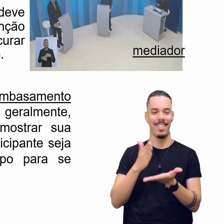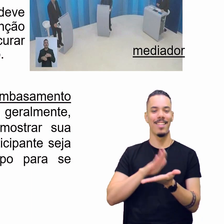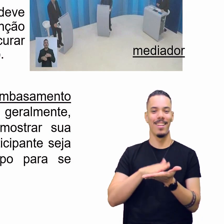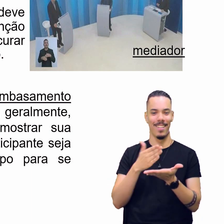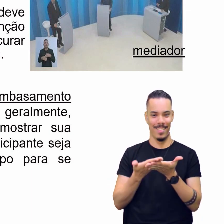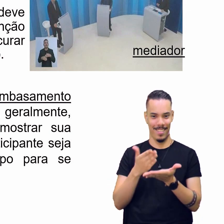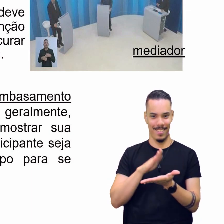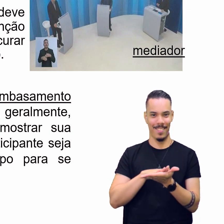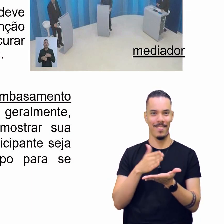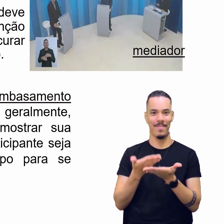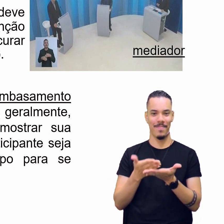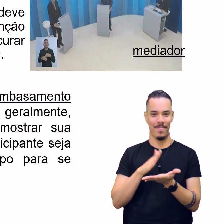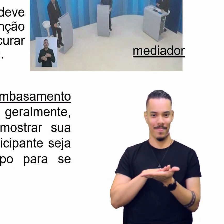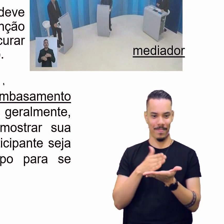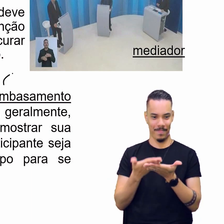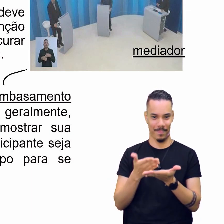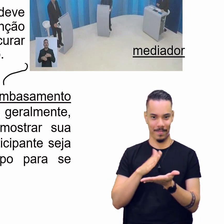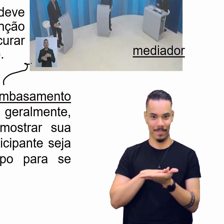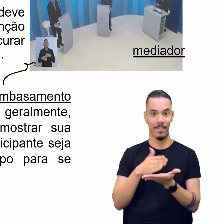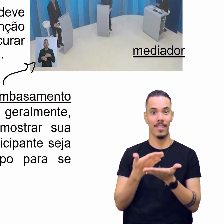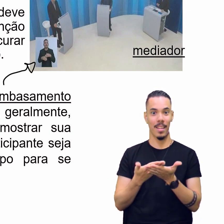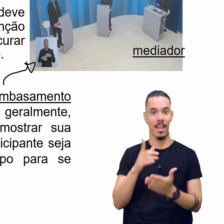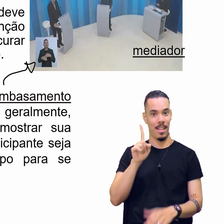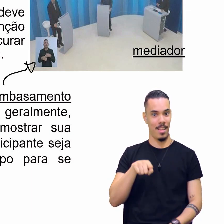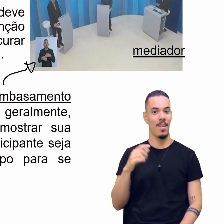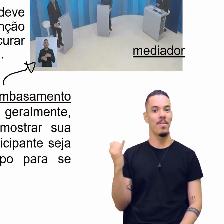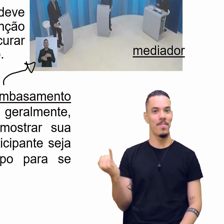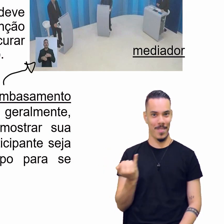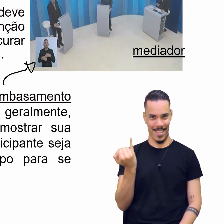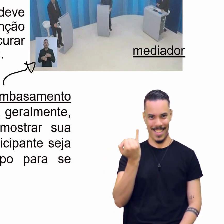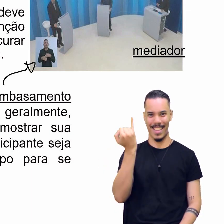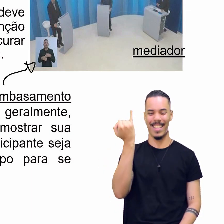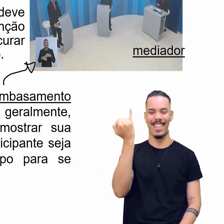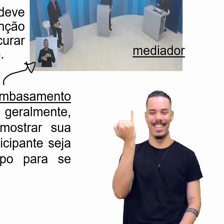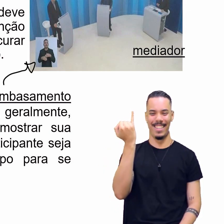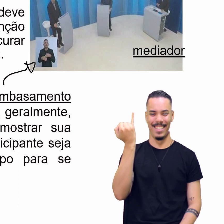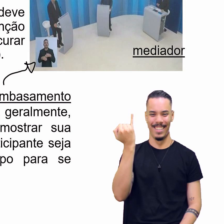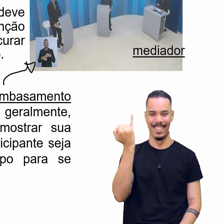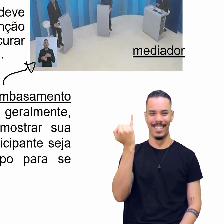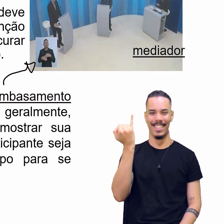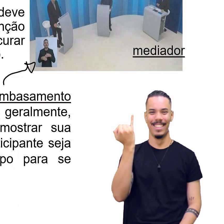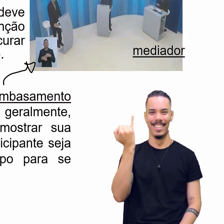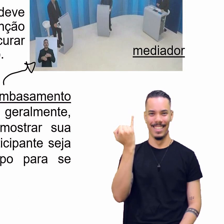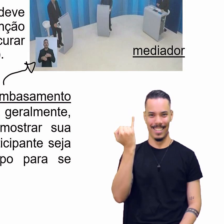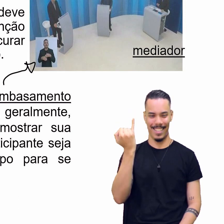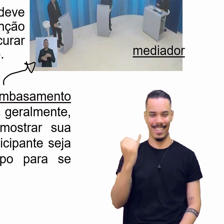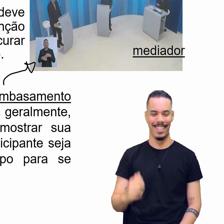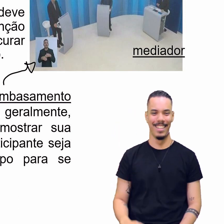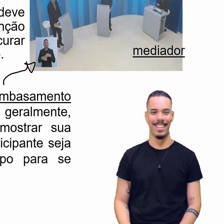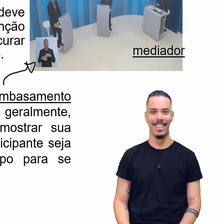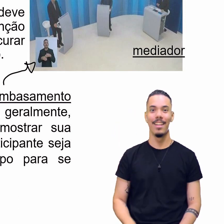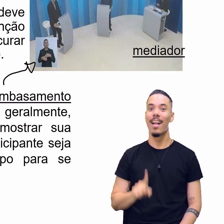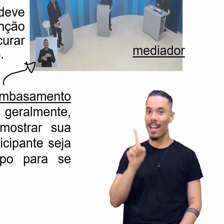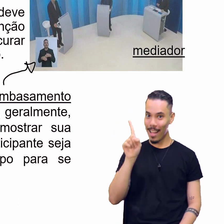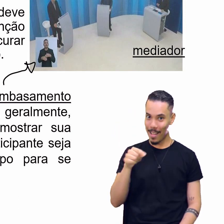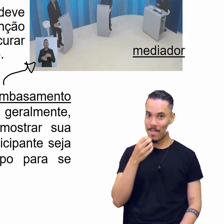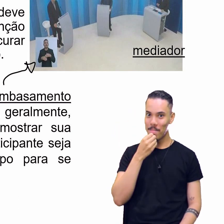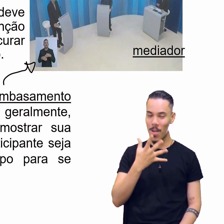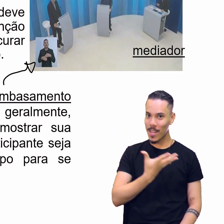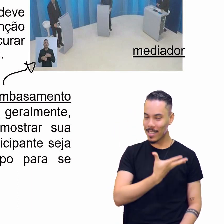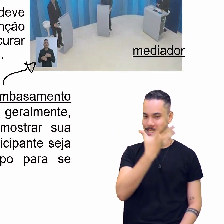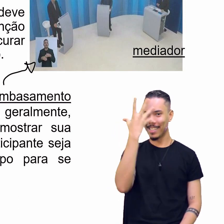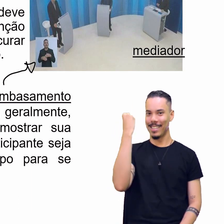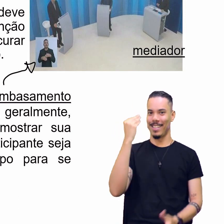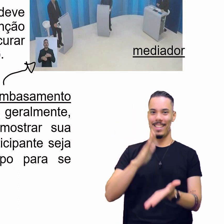importante daqui, ó. Porque, olha só, o intérprete também, ó, é muito importante. Esquecendo